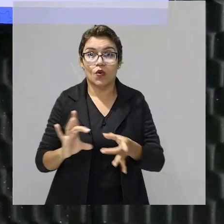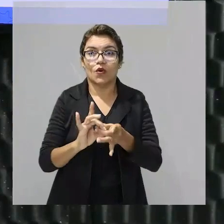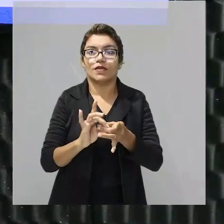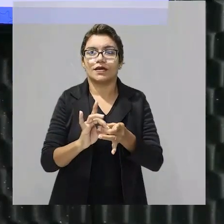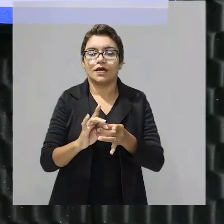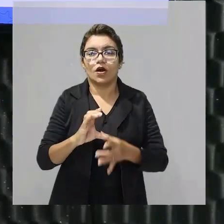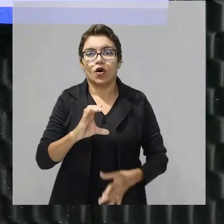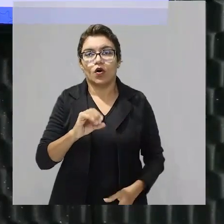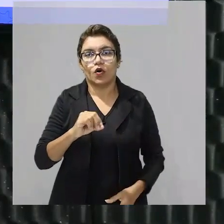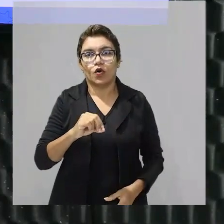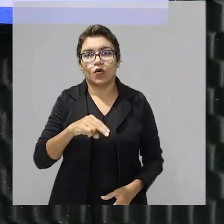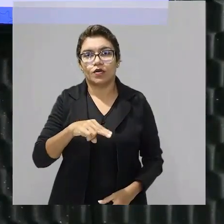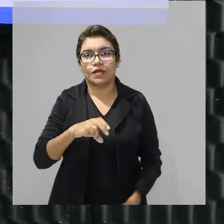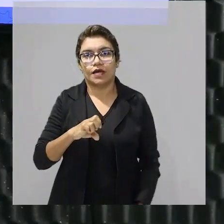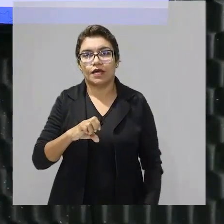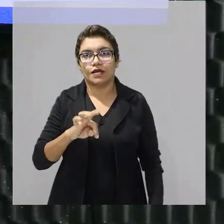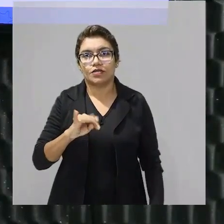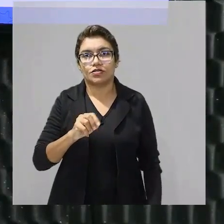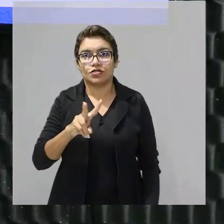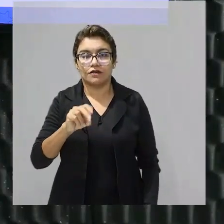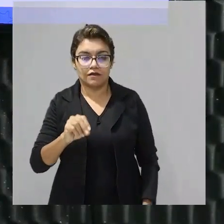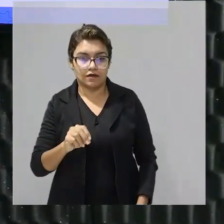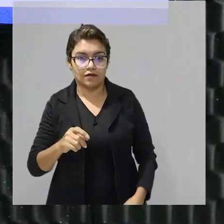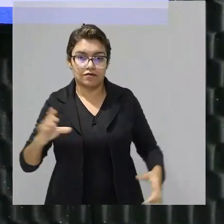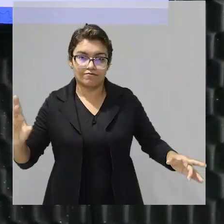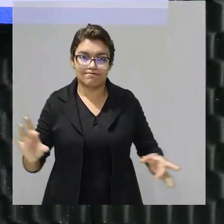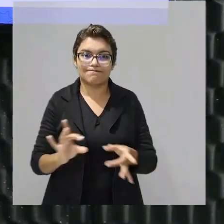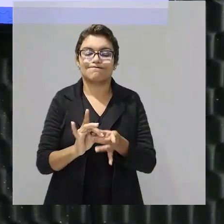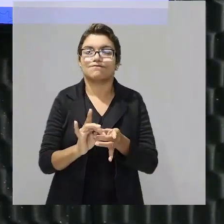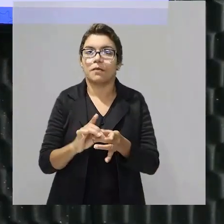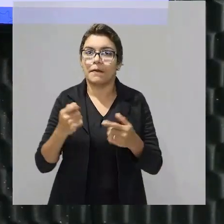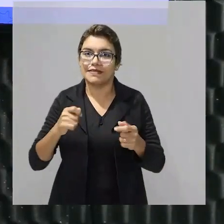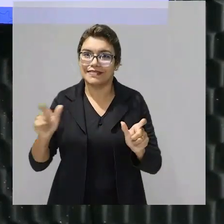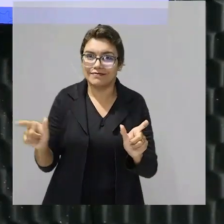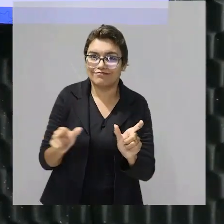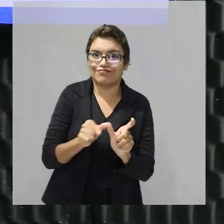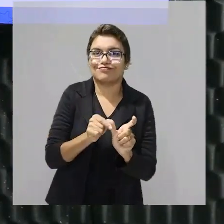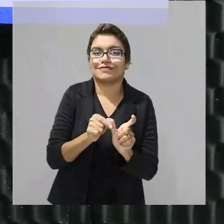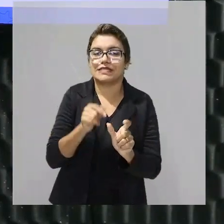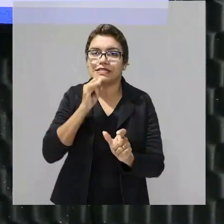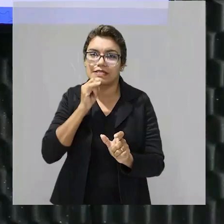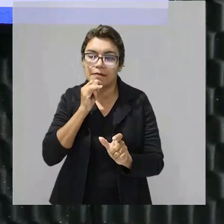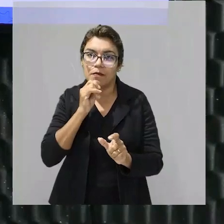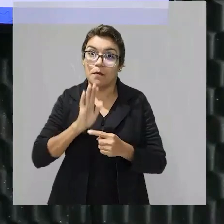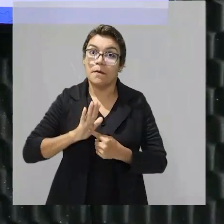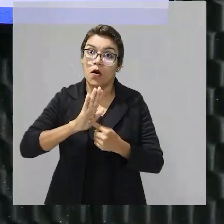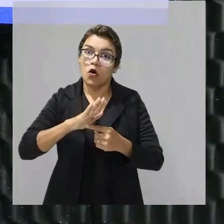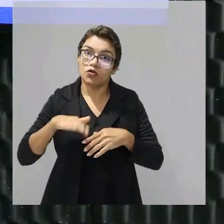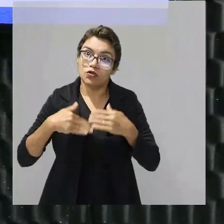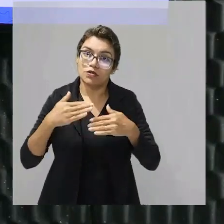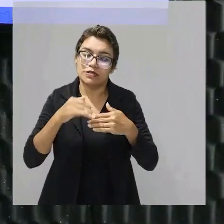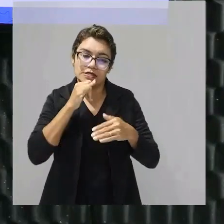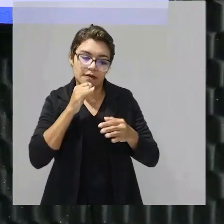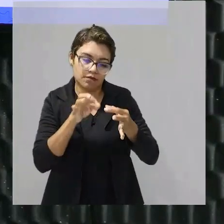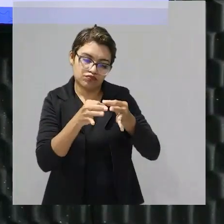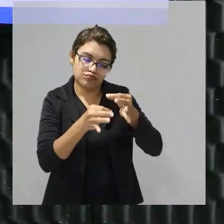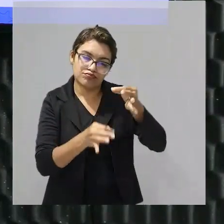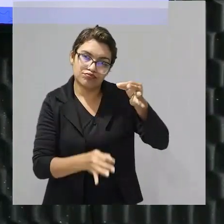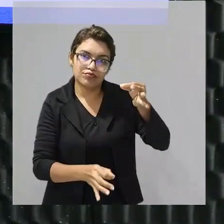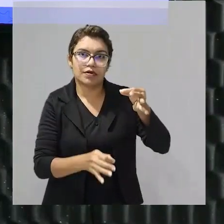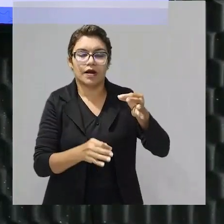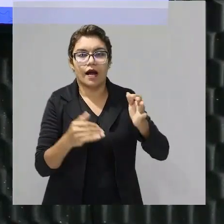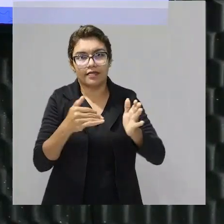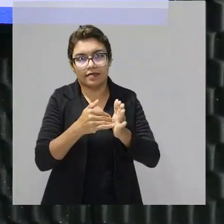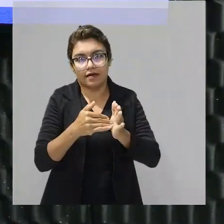e ainda fazer a sua proposta de intervenção. E como vocês sabem, a aula de hoje está voltada para a proposta de intervenção. Vamos aqui fazer